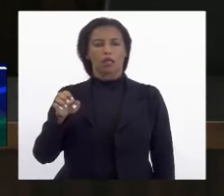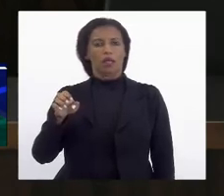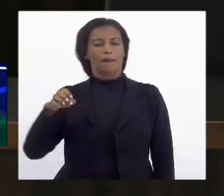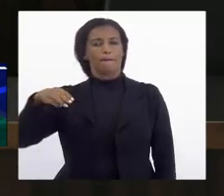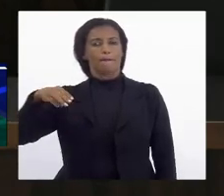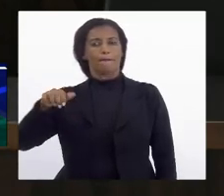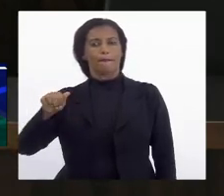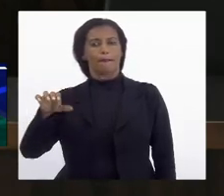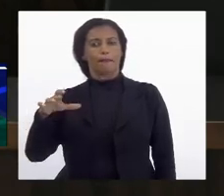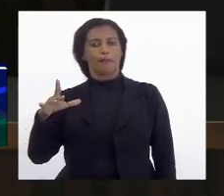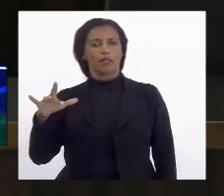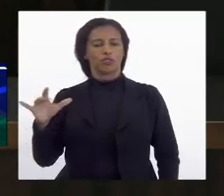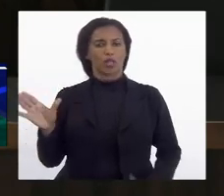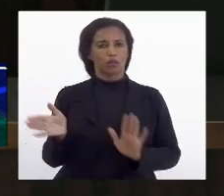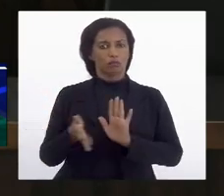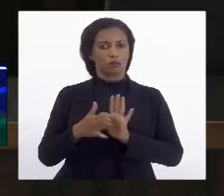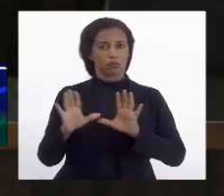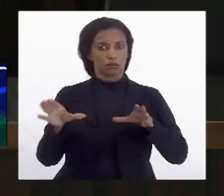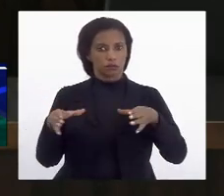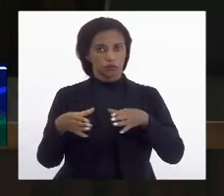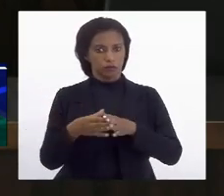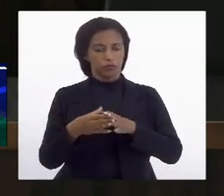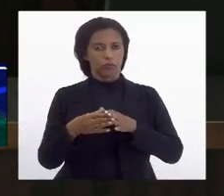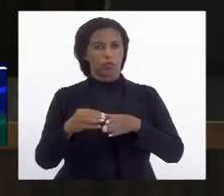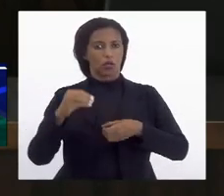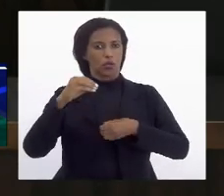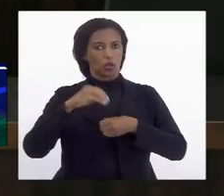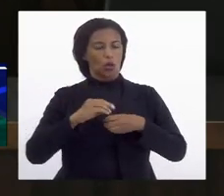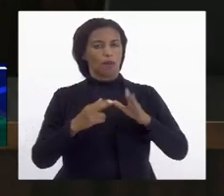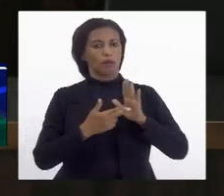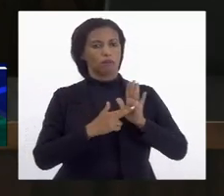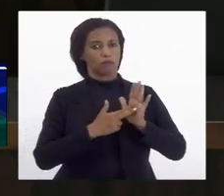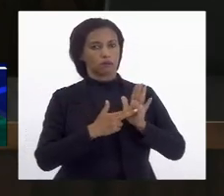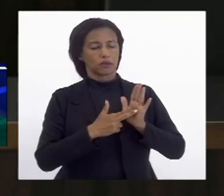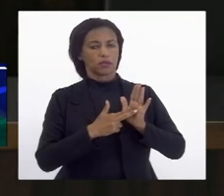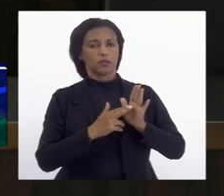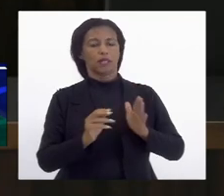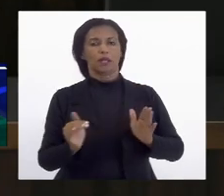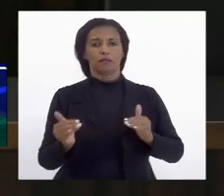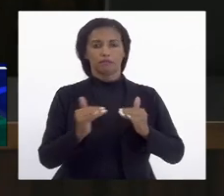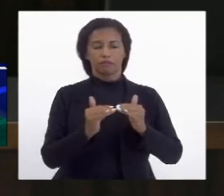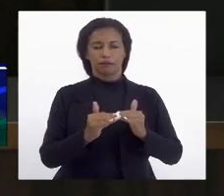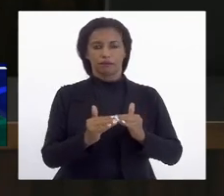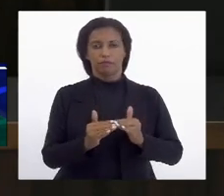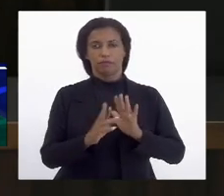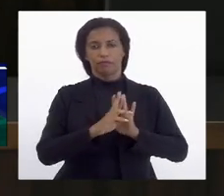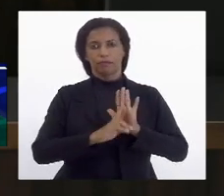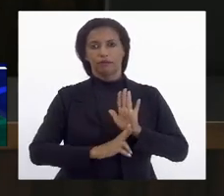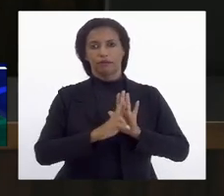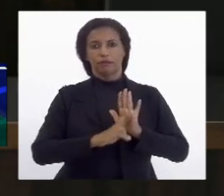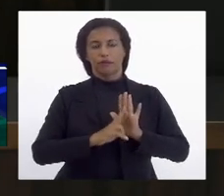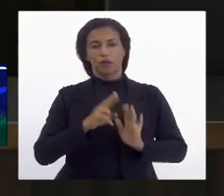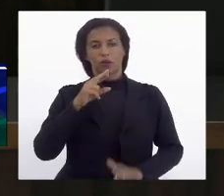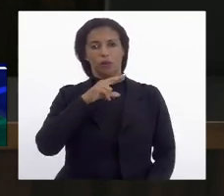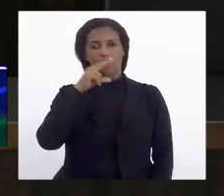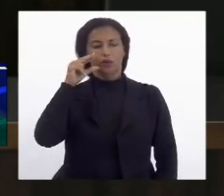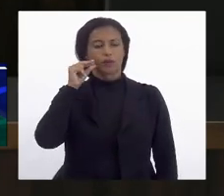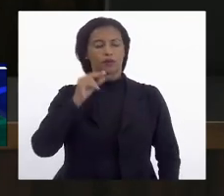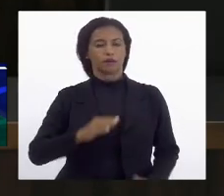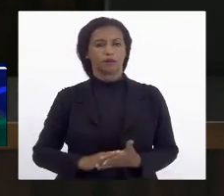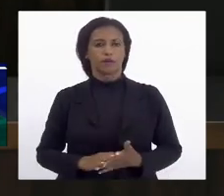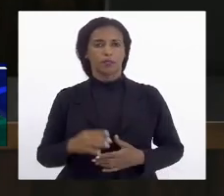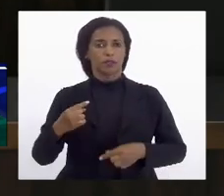pareceres da comissão de normas internas e proposições externas favoráveis relator deputado Zemeck Reis